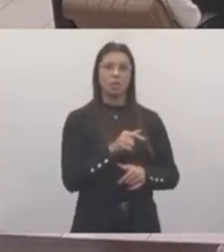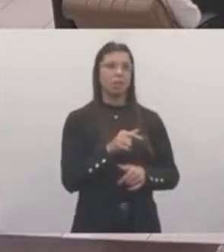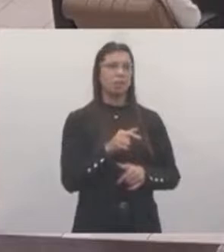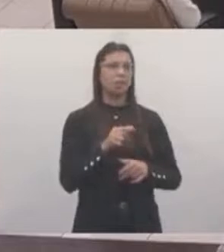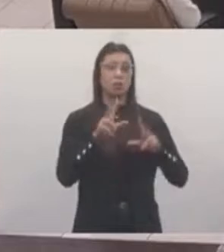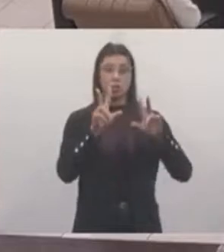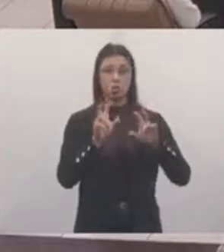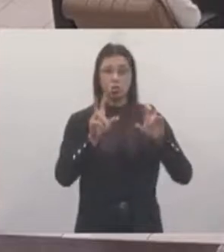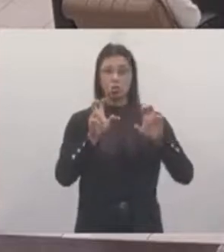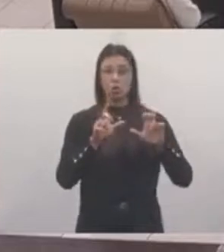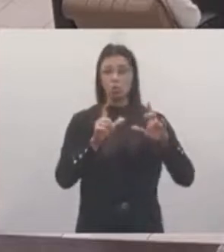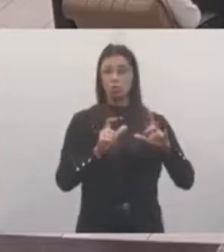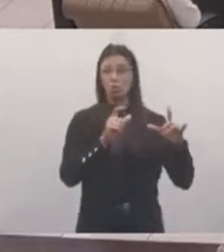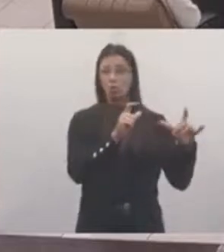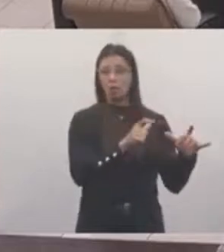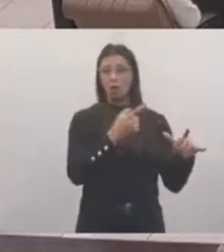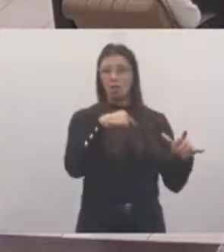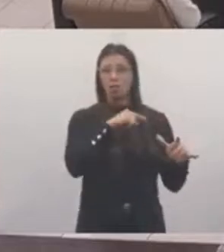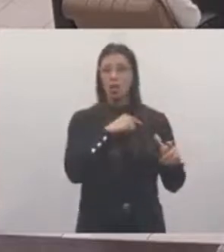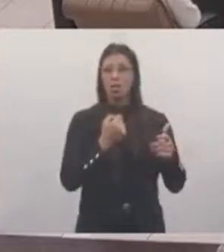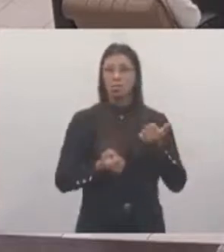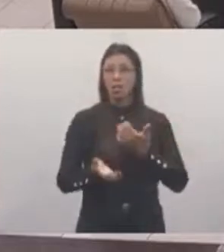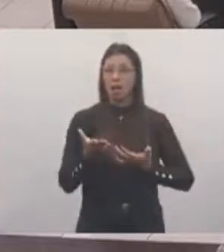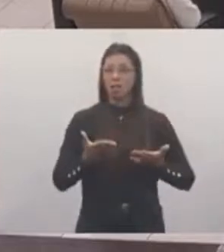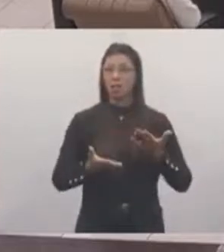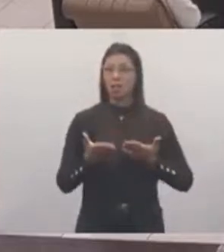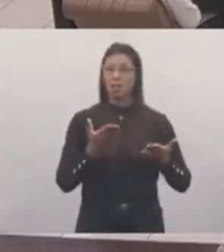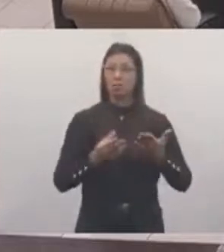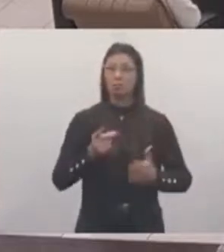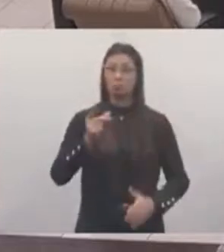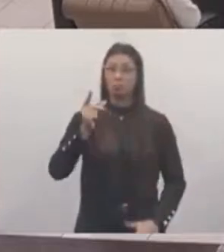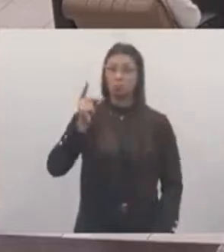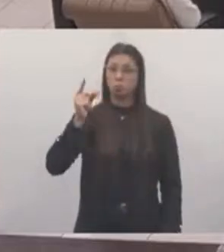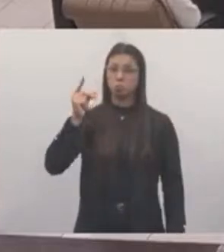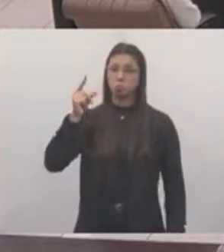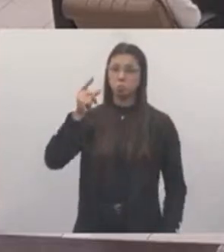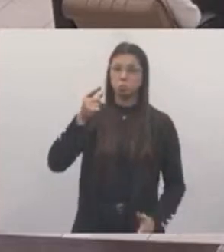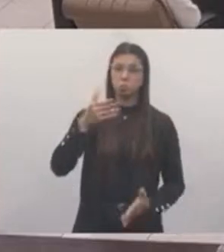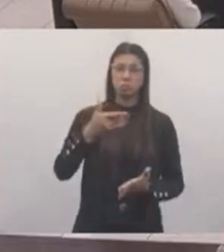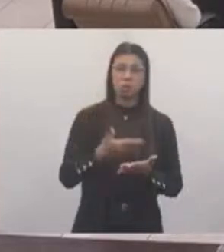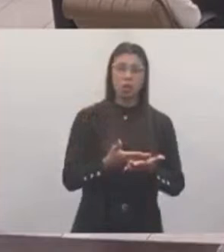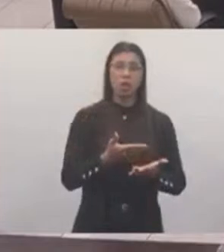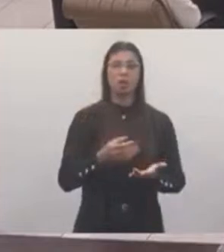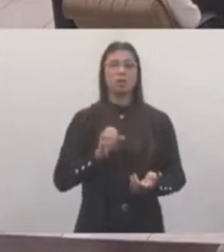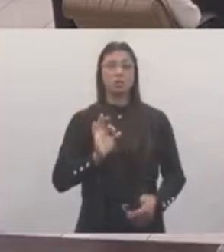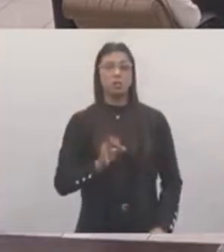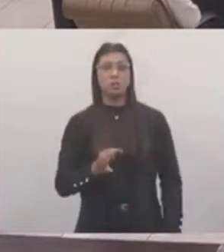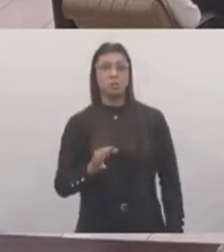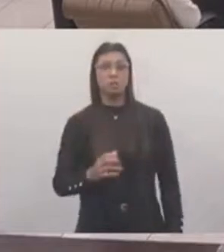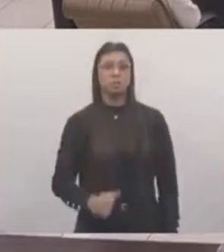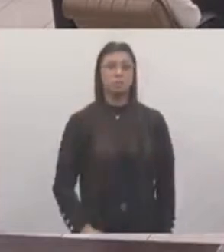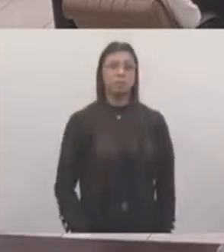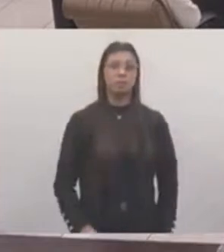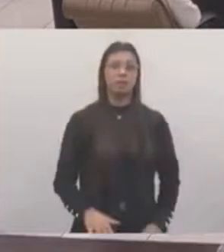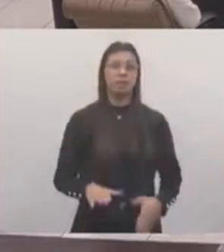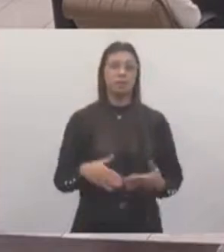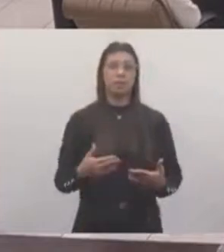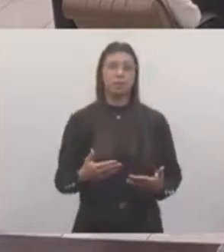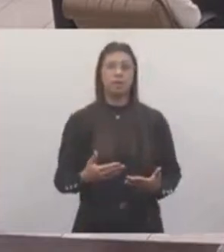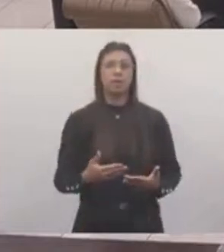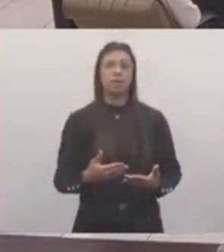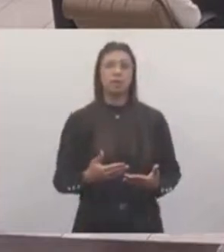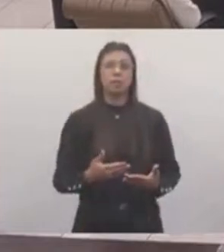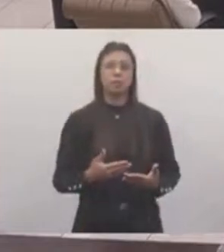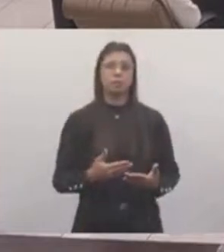de informação, nós estamos tratando desde que eu cheguei aqui nesta casa para a devolução